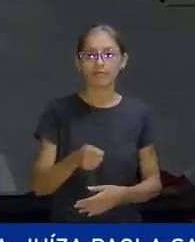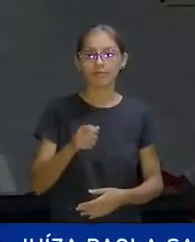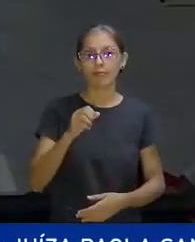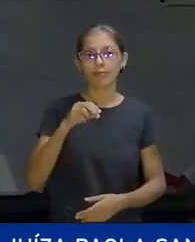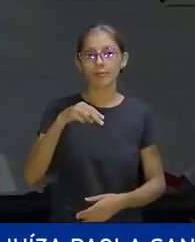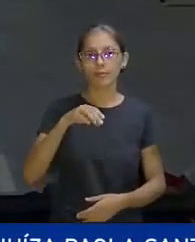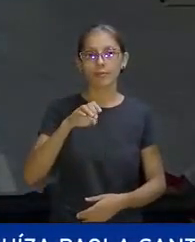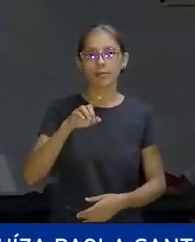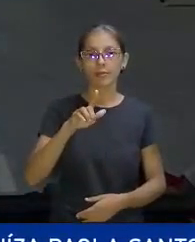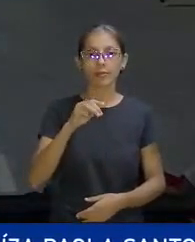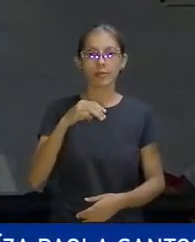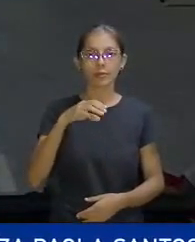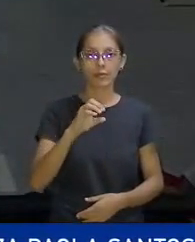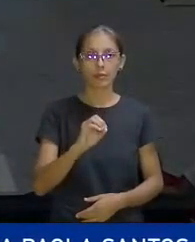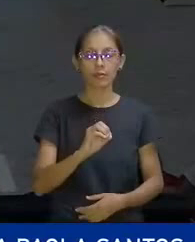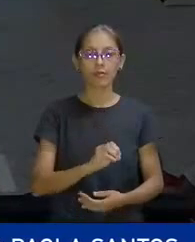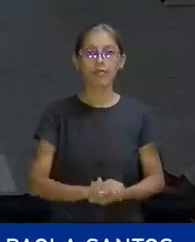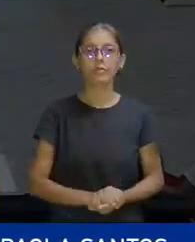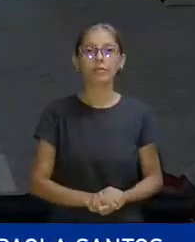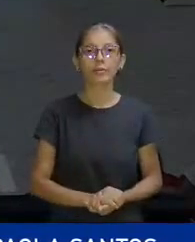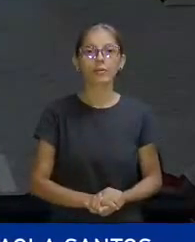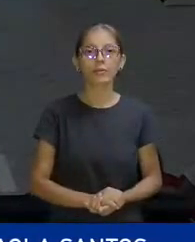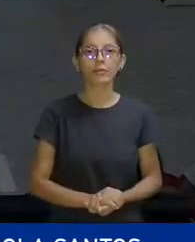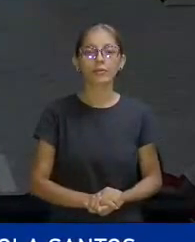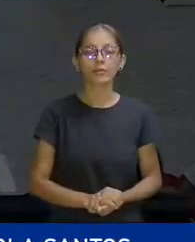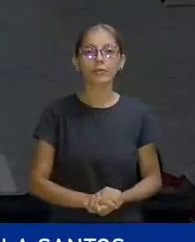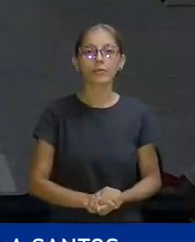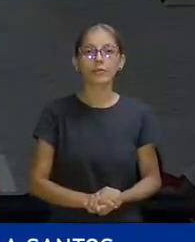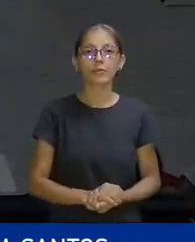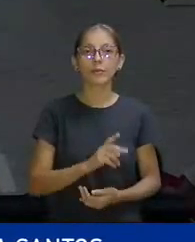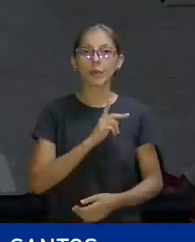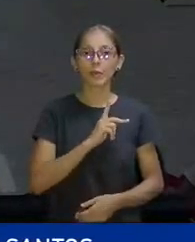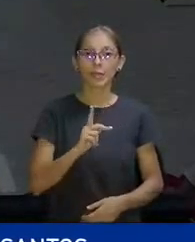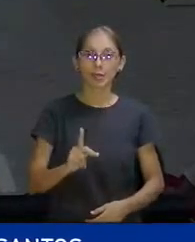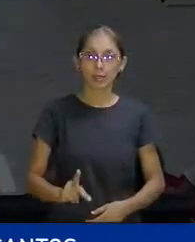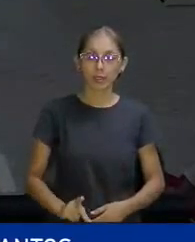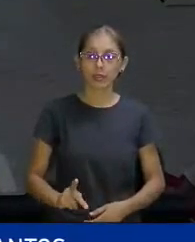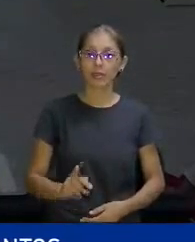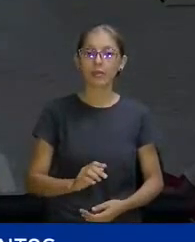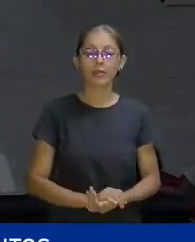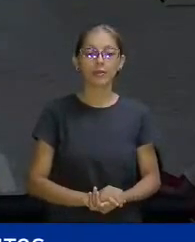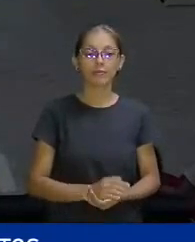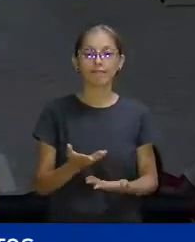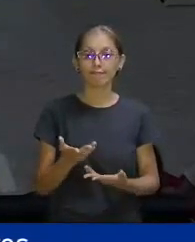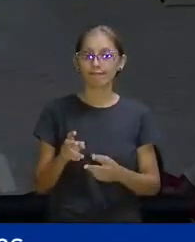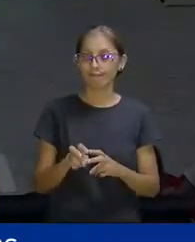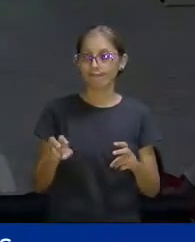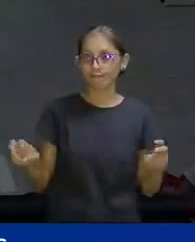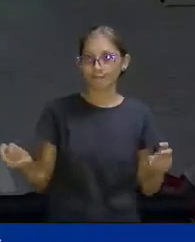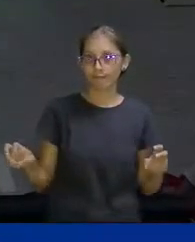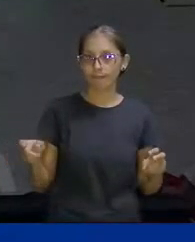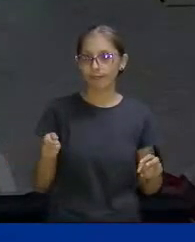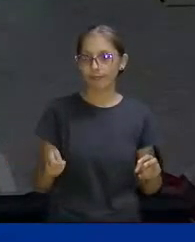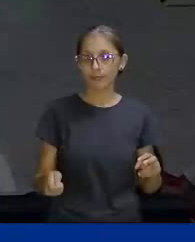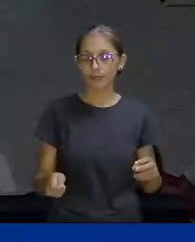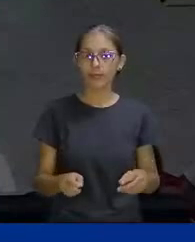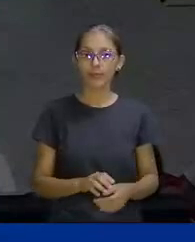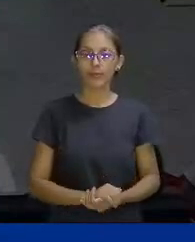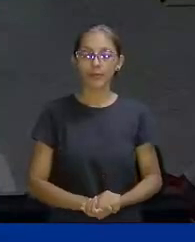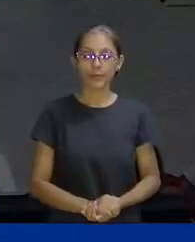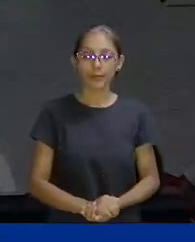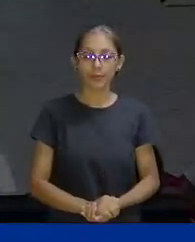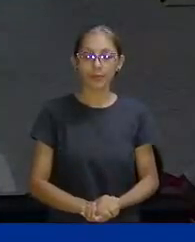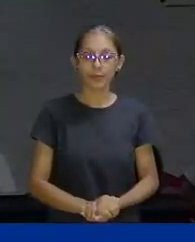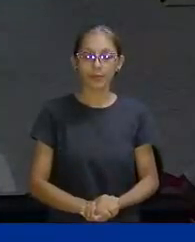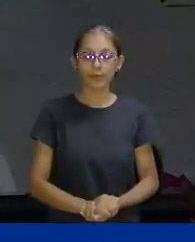Gonçalves? Senhor presidente, eminentes pares, já foi ressaltado o fato de